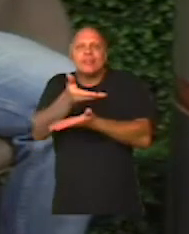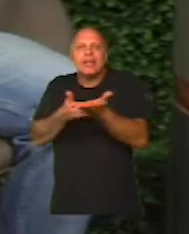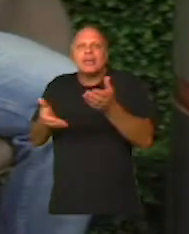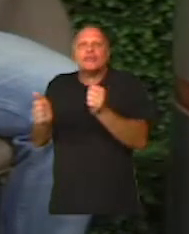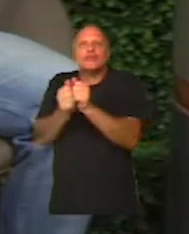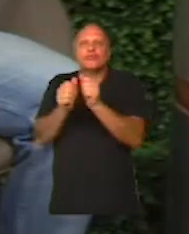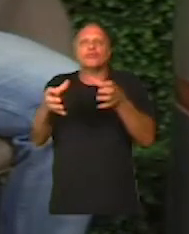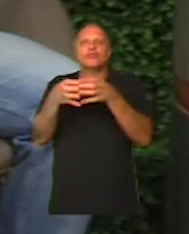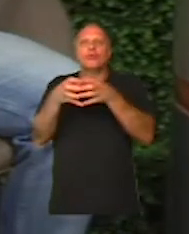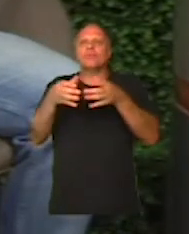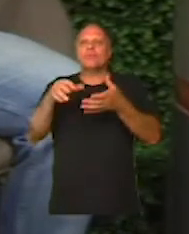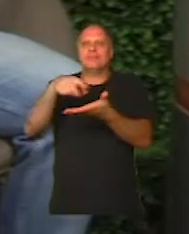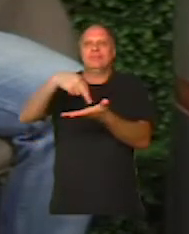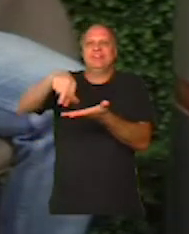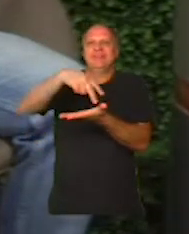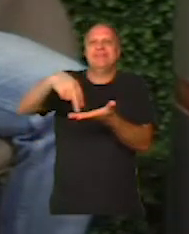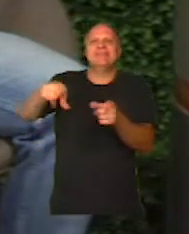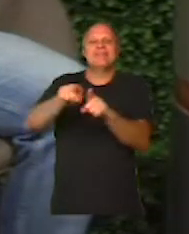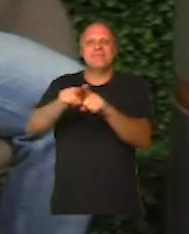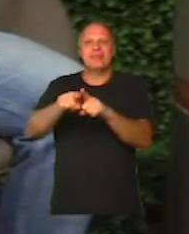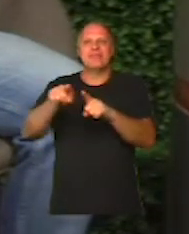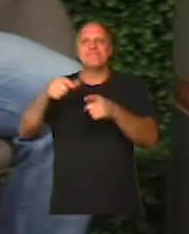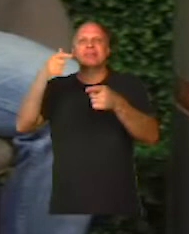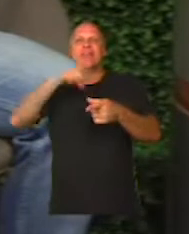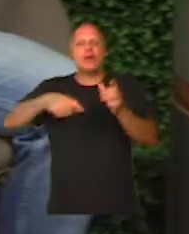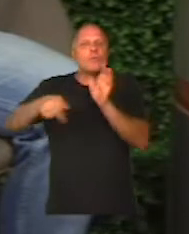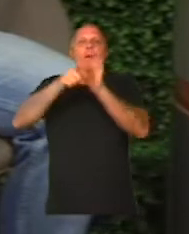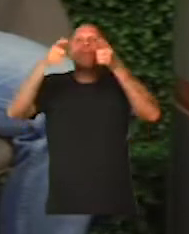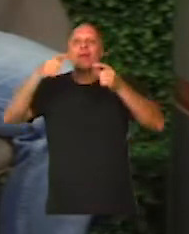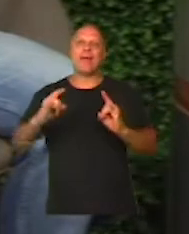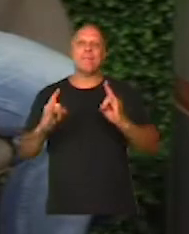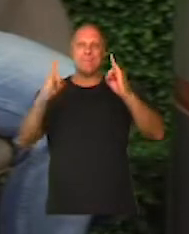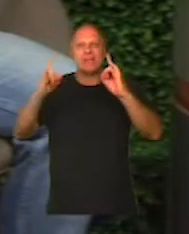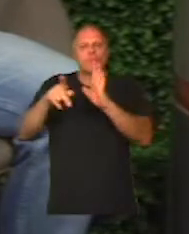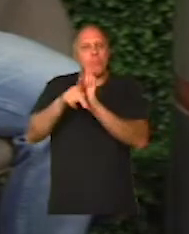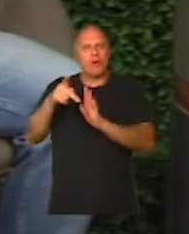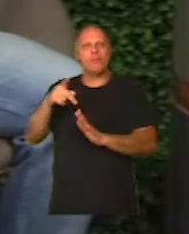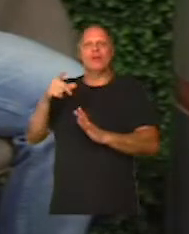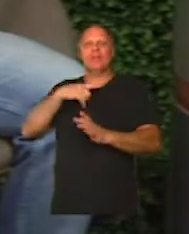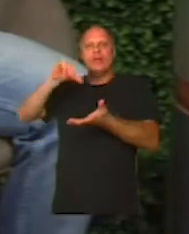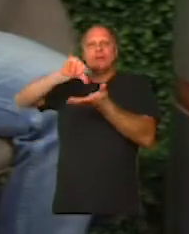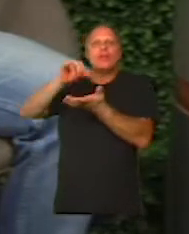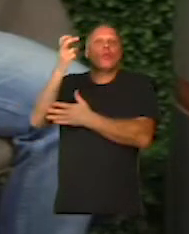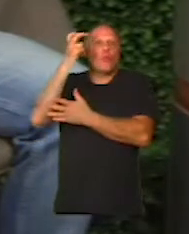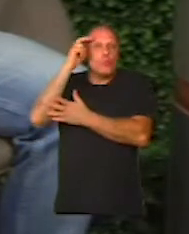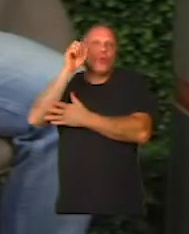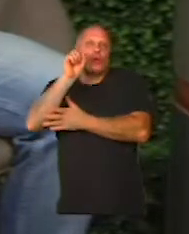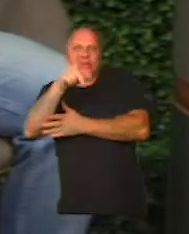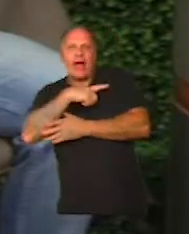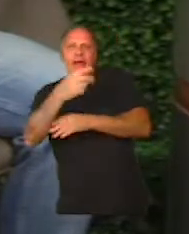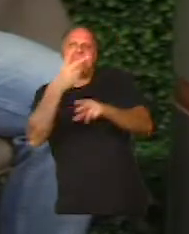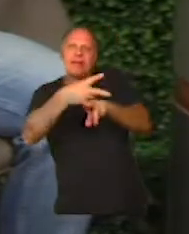né? Mas o nosso sonho é ter o nosso espaço, né, ter o nosso centro de cultura, a